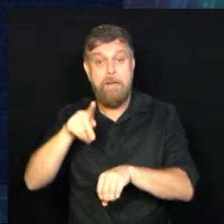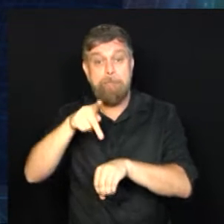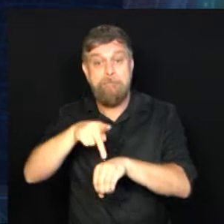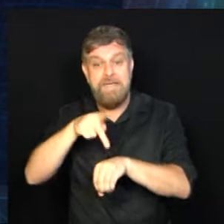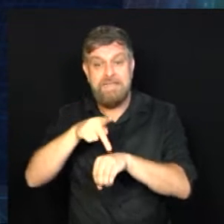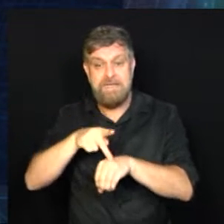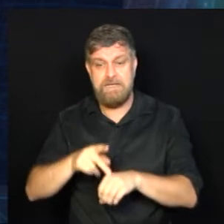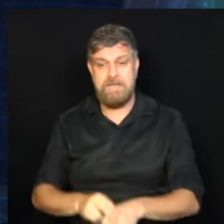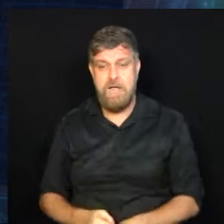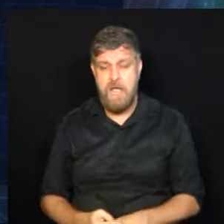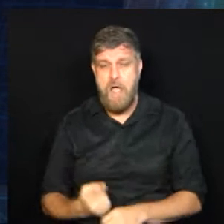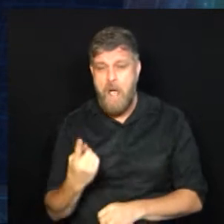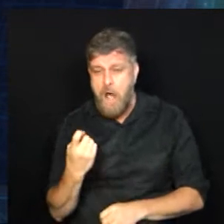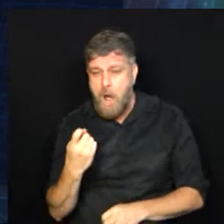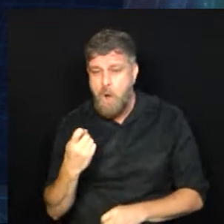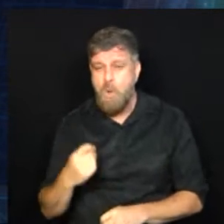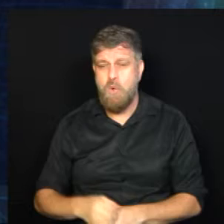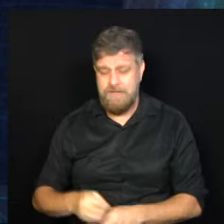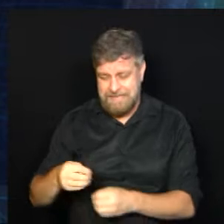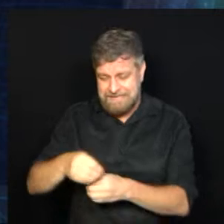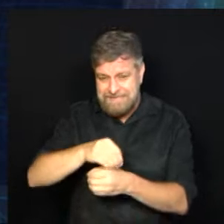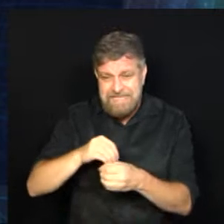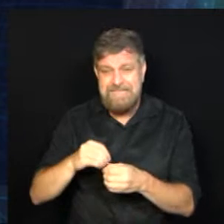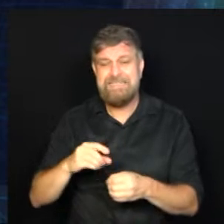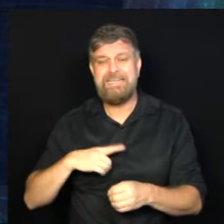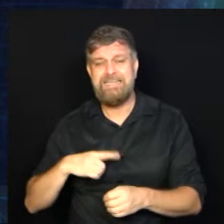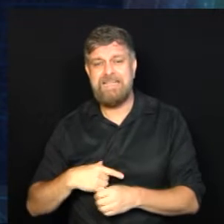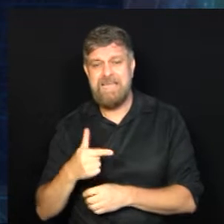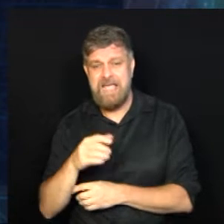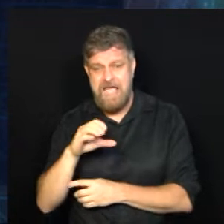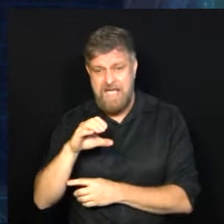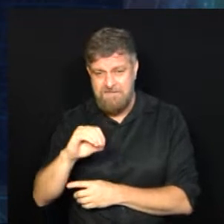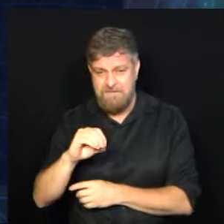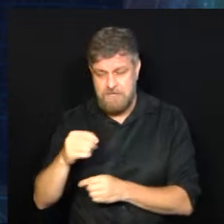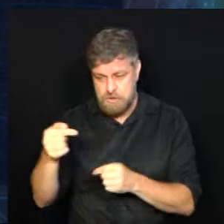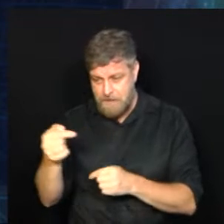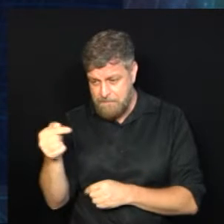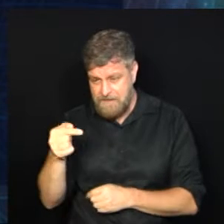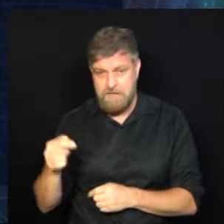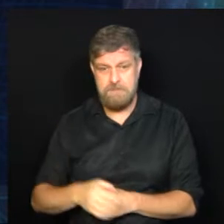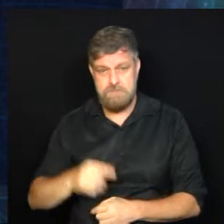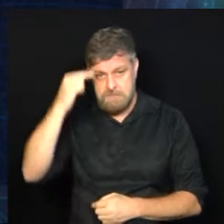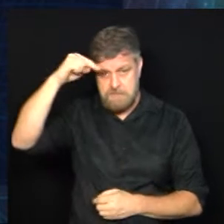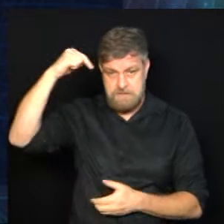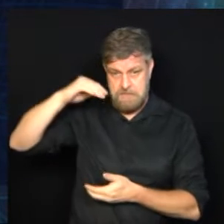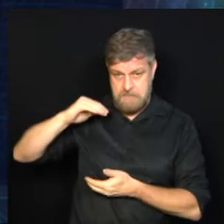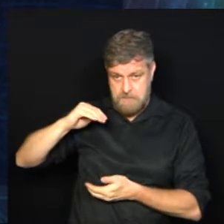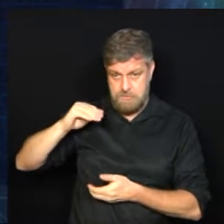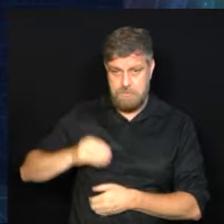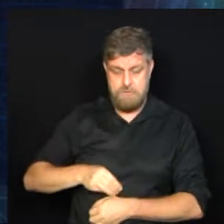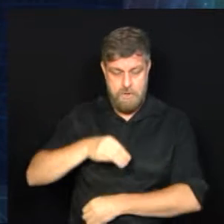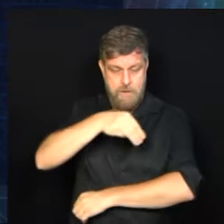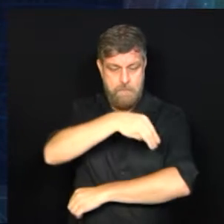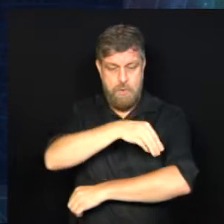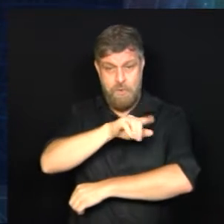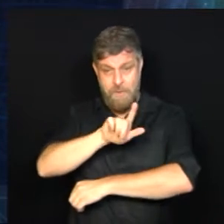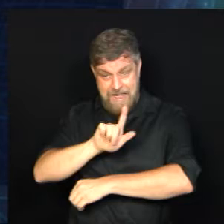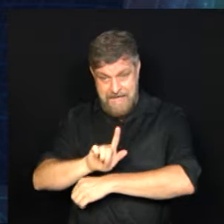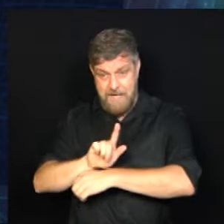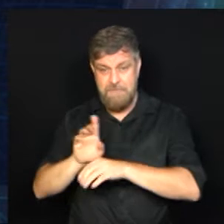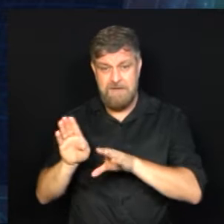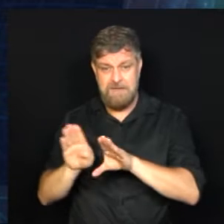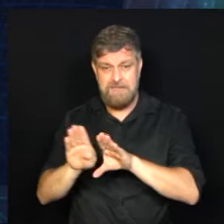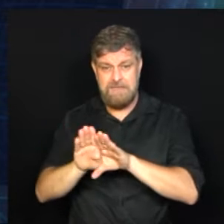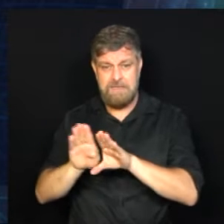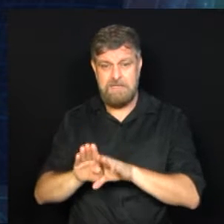E aí as únicas cidades com menos de 20 óbitos são Santo Antônio de Poços com 14, Morungaba com 5 e